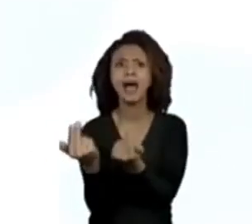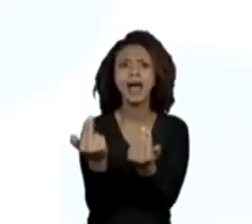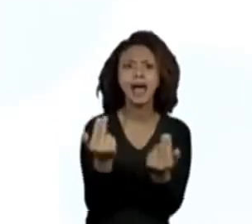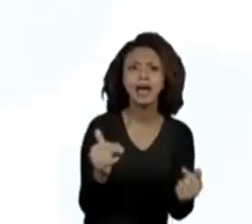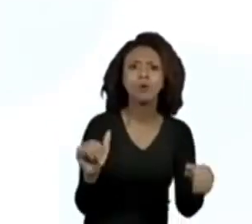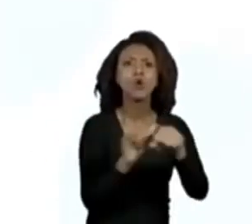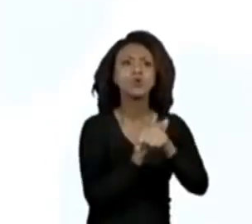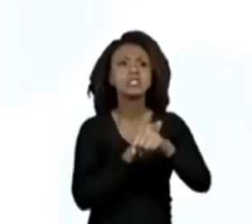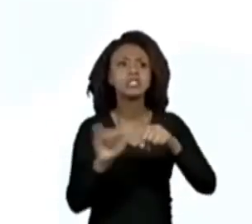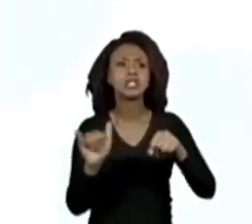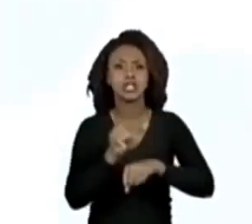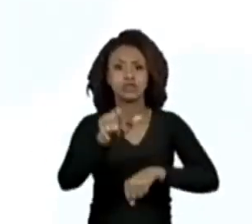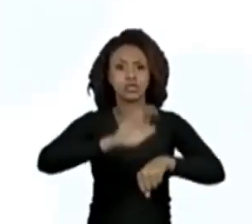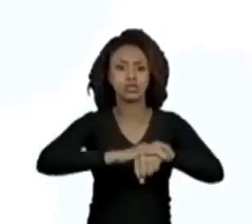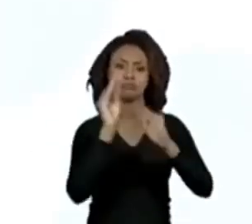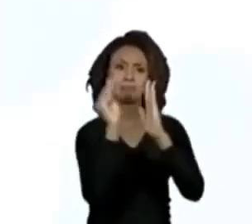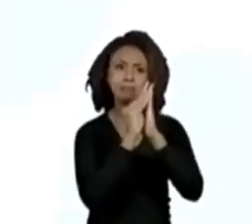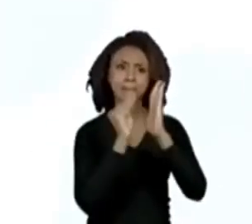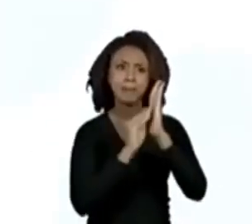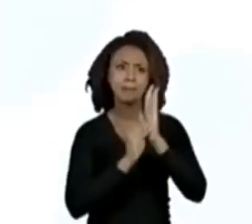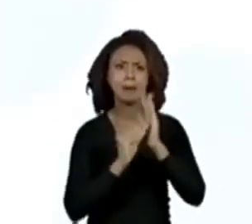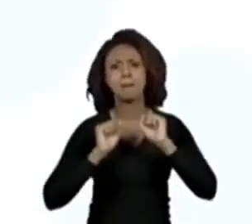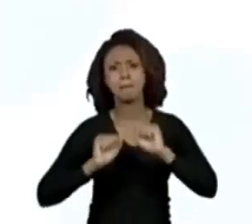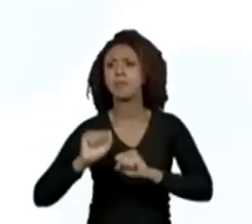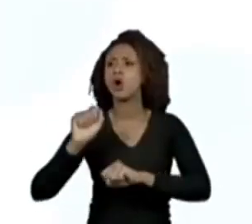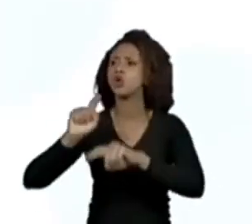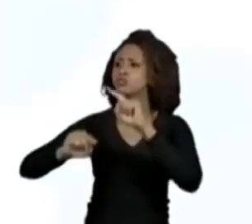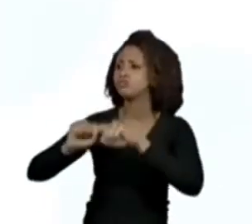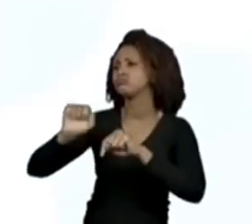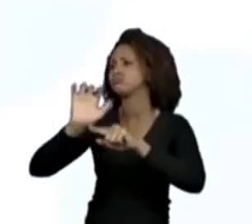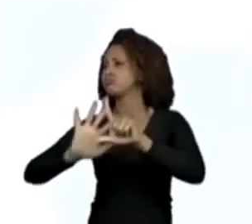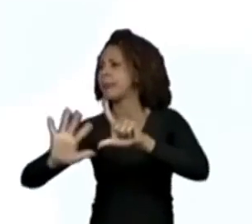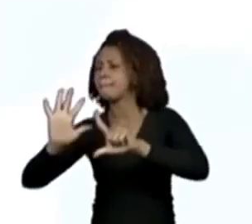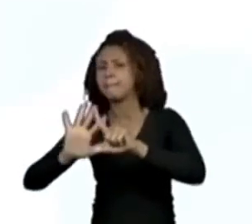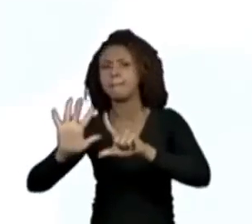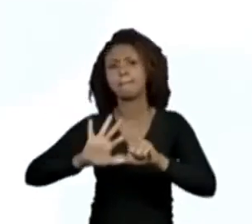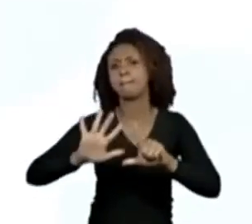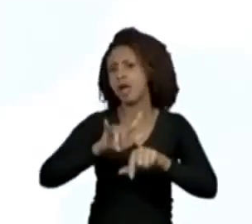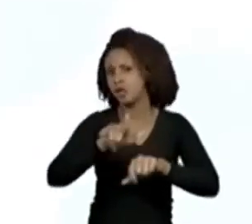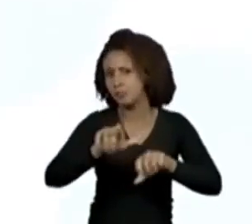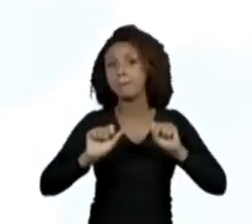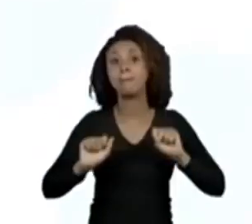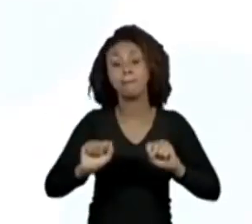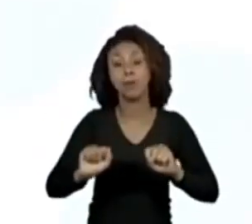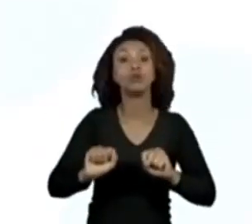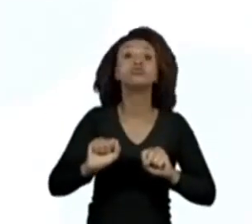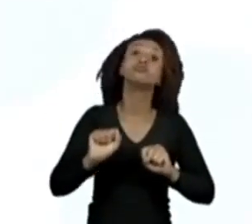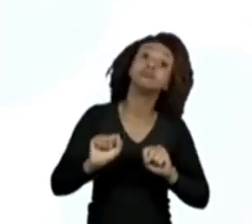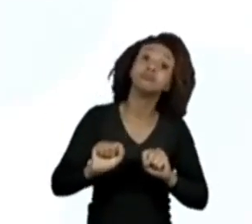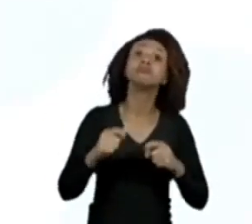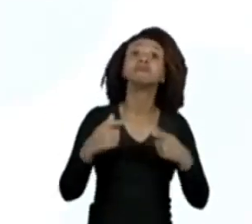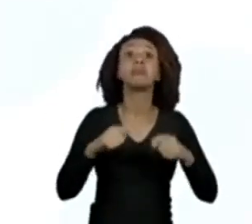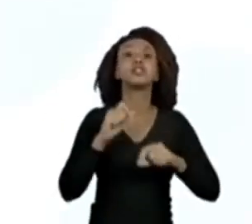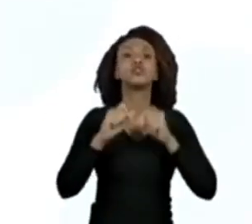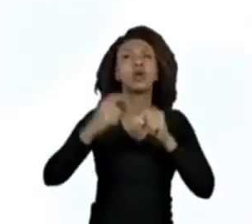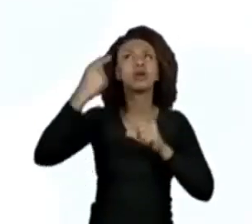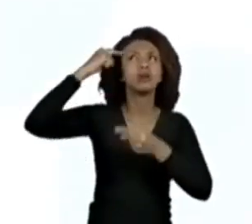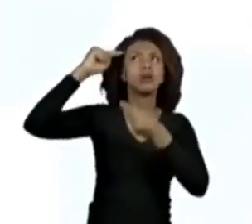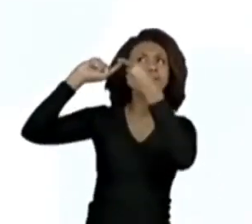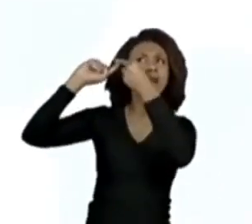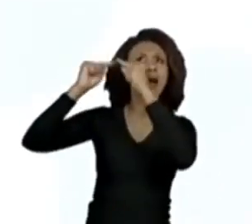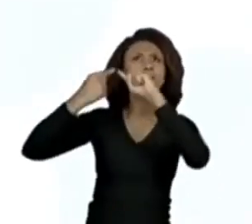registro pessoais, utilizando ou não suporte de imagens e material manipulável, levando à construção do significado